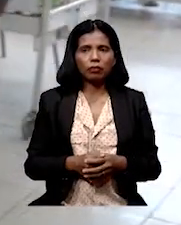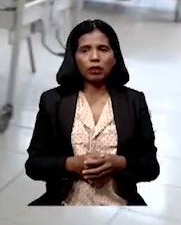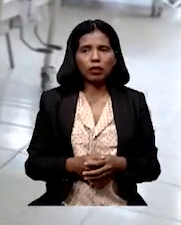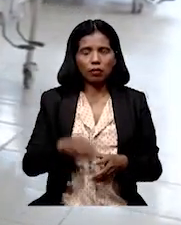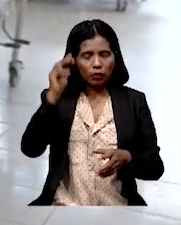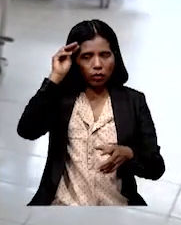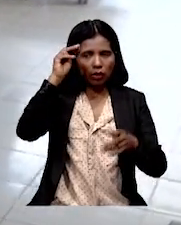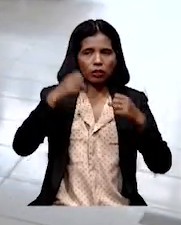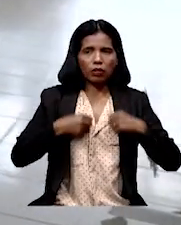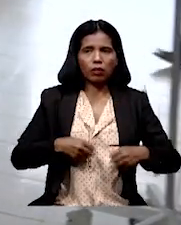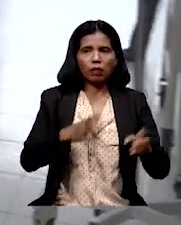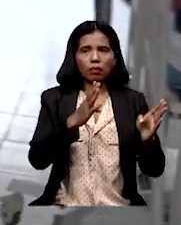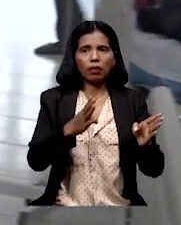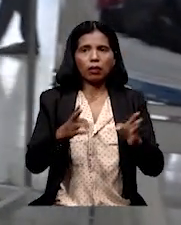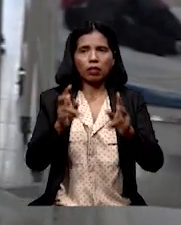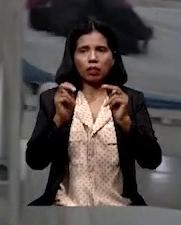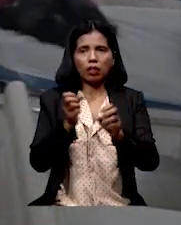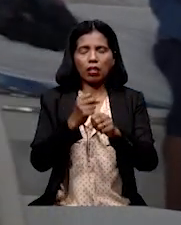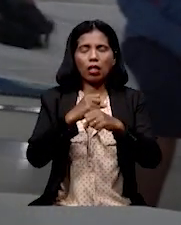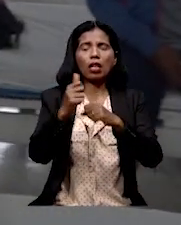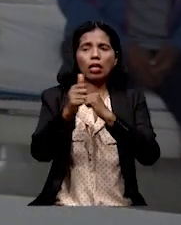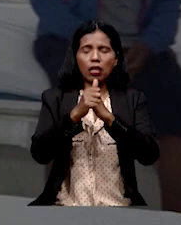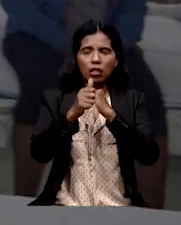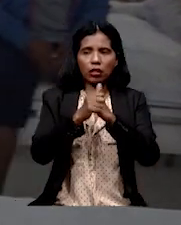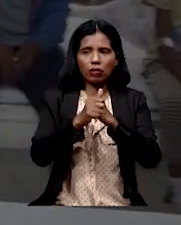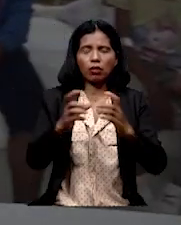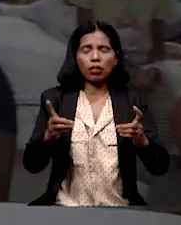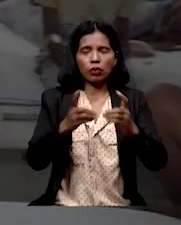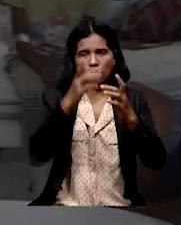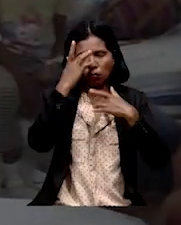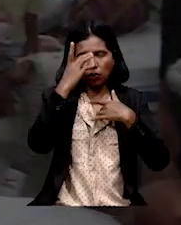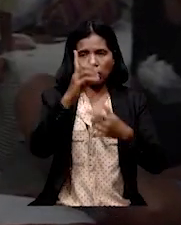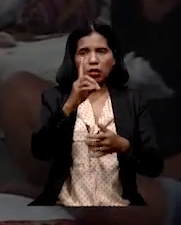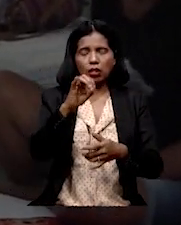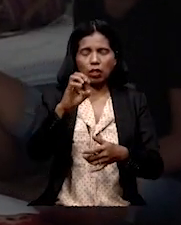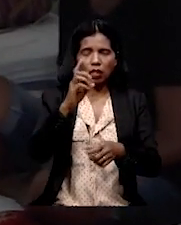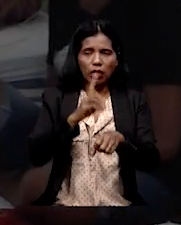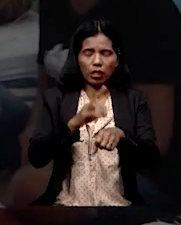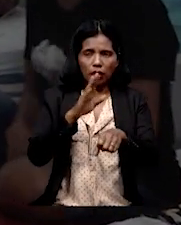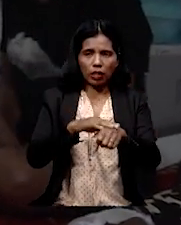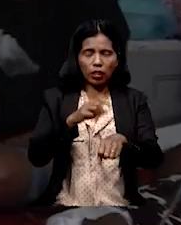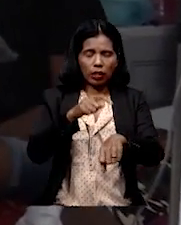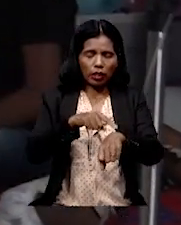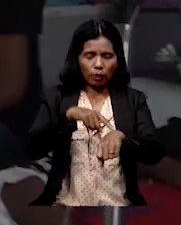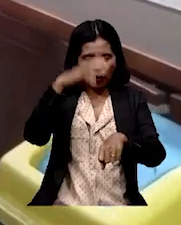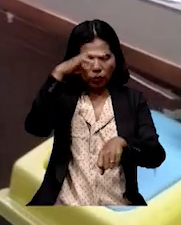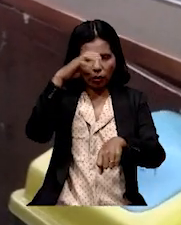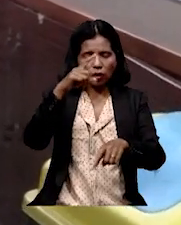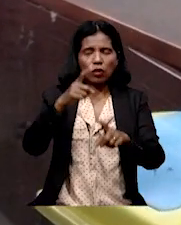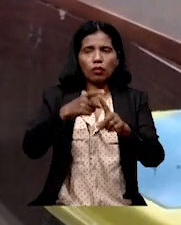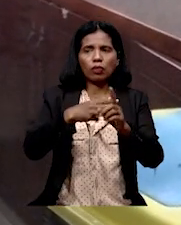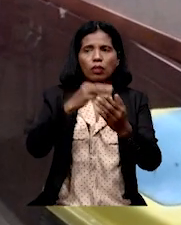Saúde e Preparação, mas tem que halo ação e intervenção a soro dengue. Liu e a tempo udan, nebe se to'o e a fulan